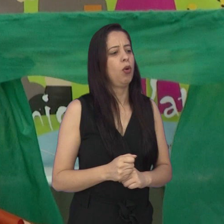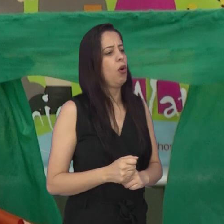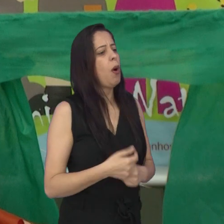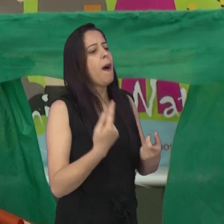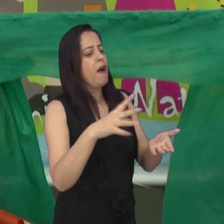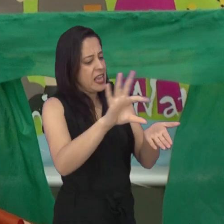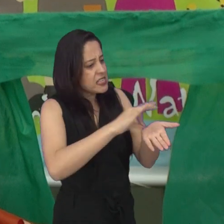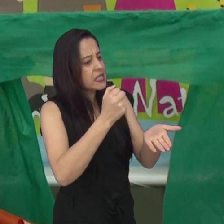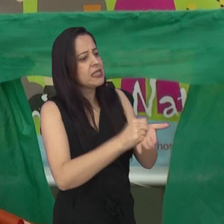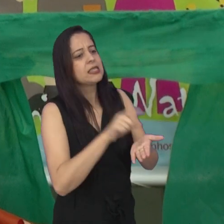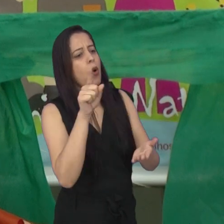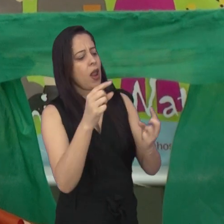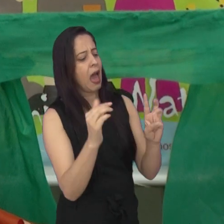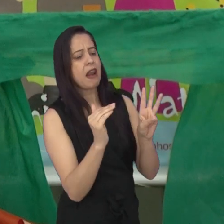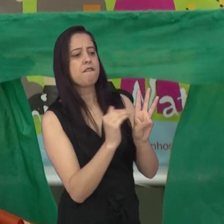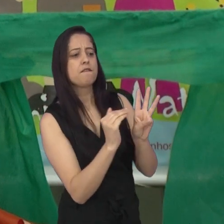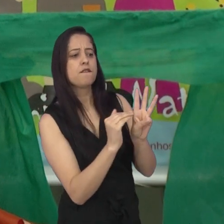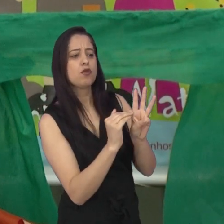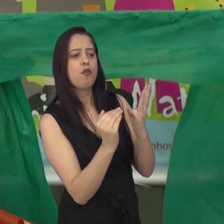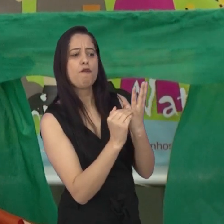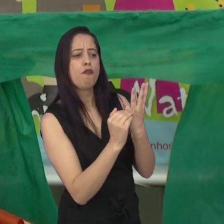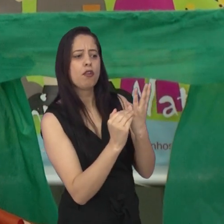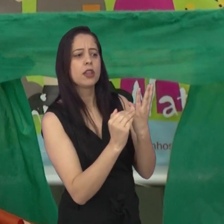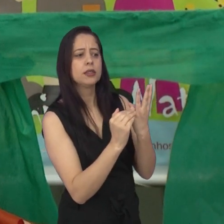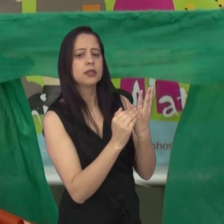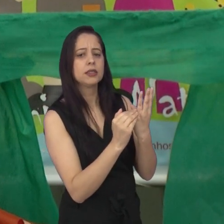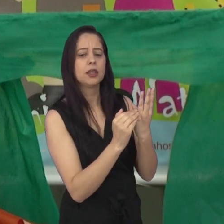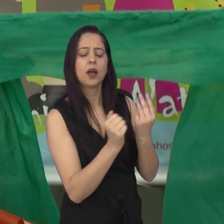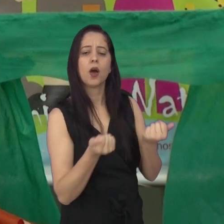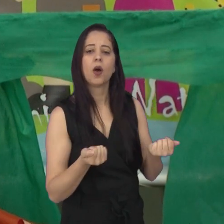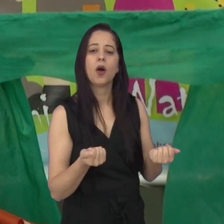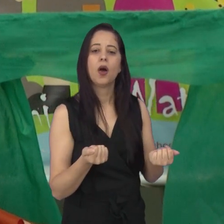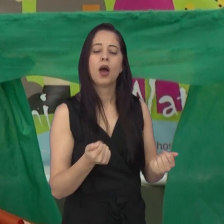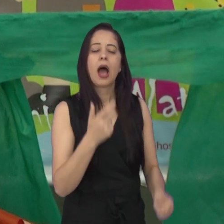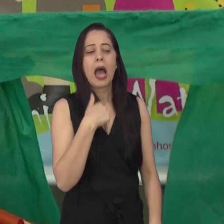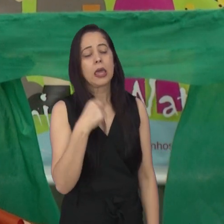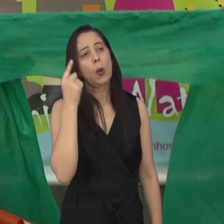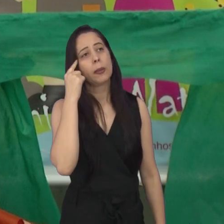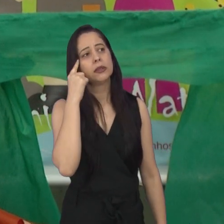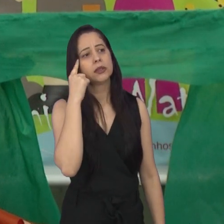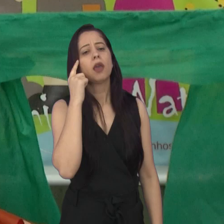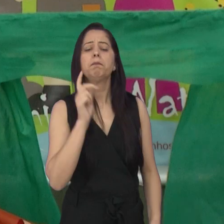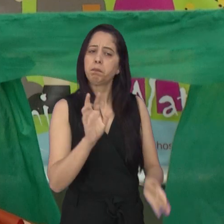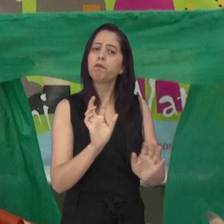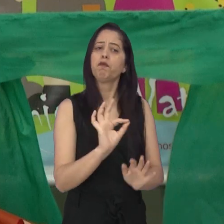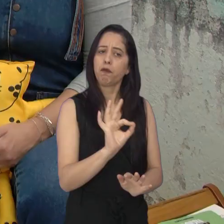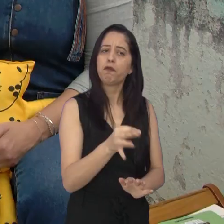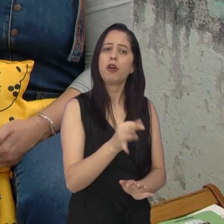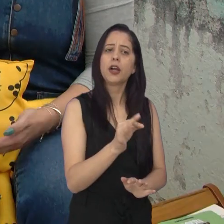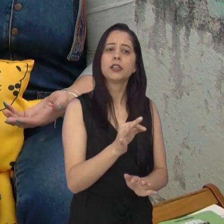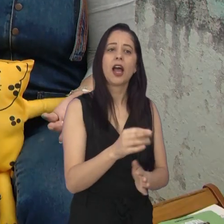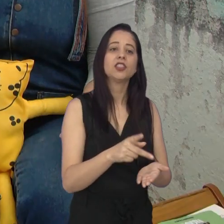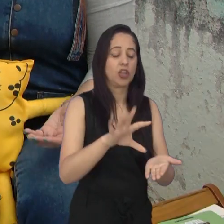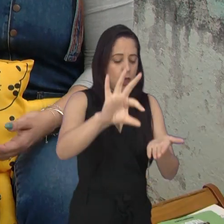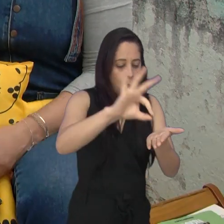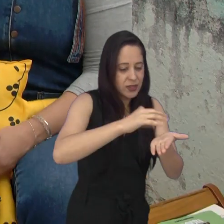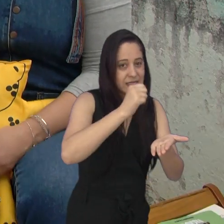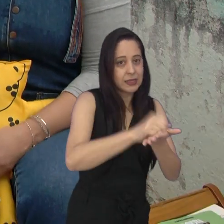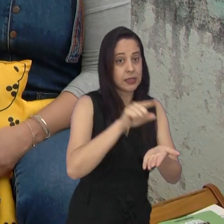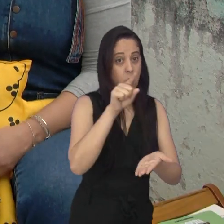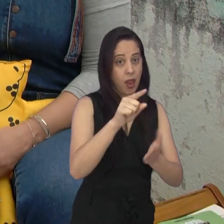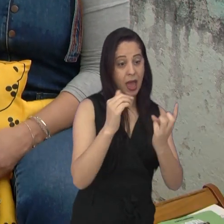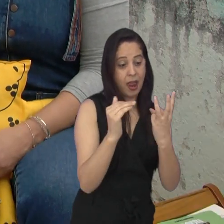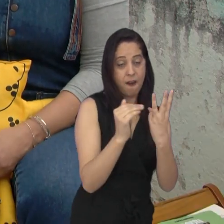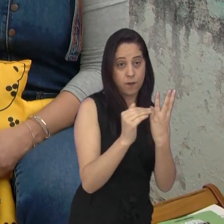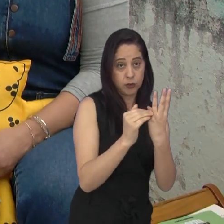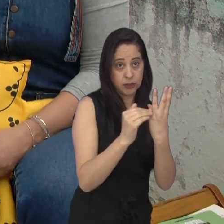né? Apresenta lá o seu projeto e tal, quem sabe surge. E aí foi quando eu entrei na Fundação Cultural, que eu estou até hoje,